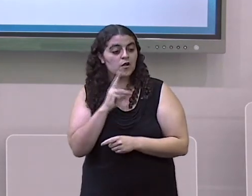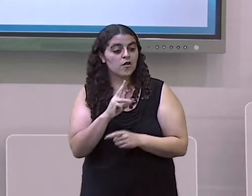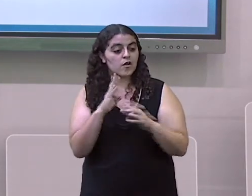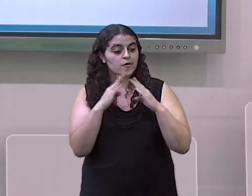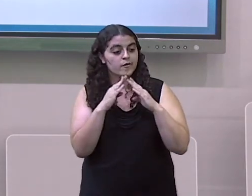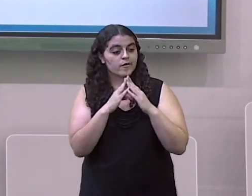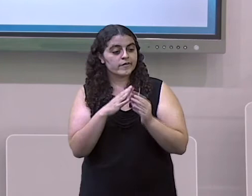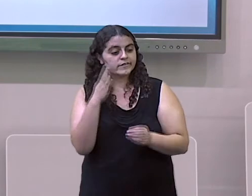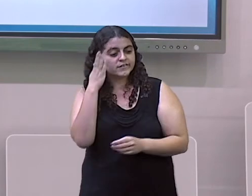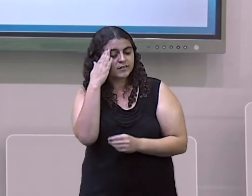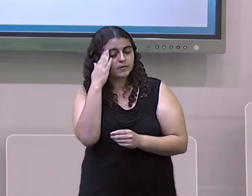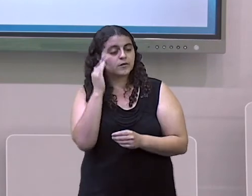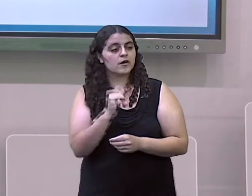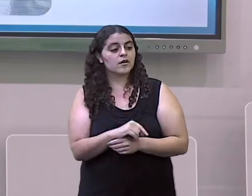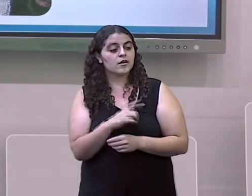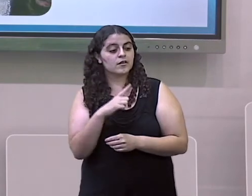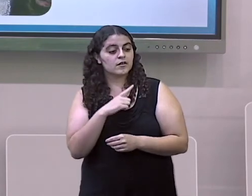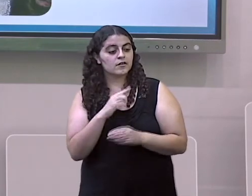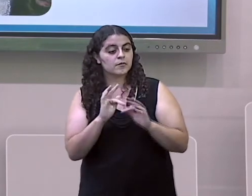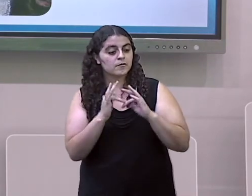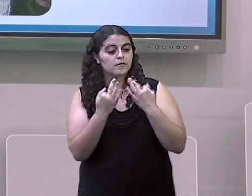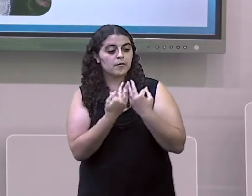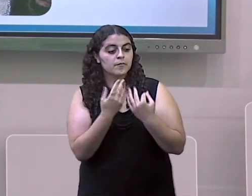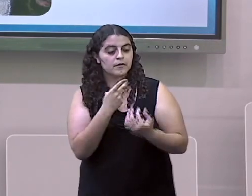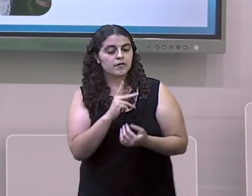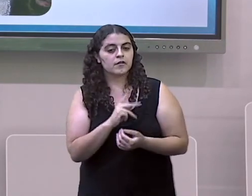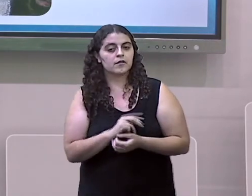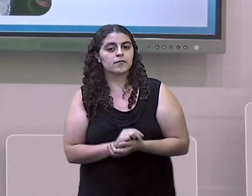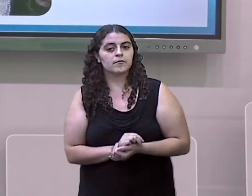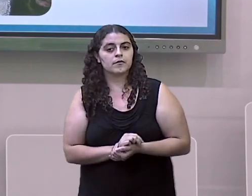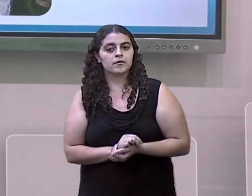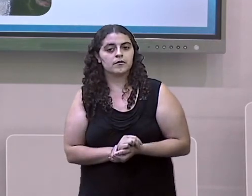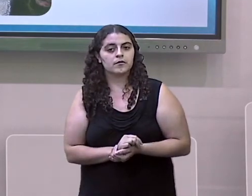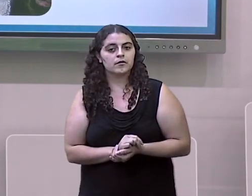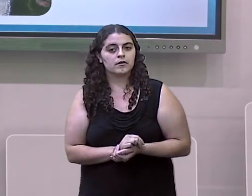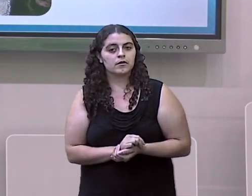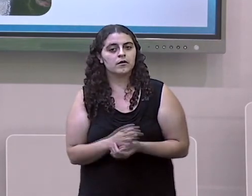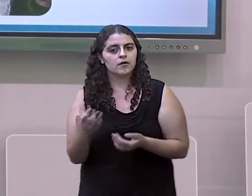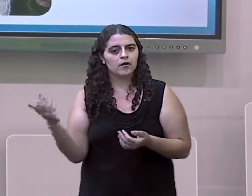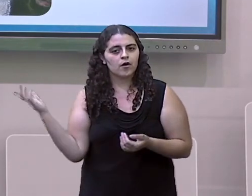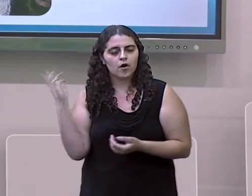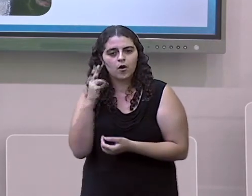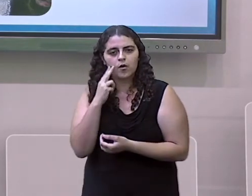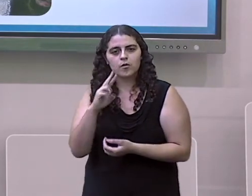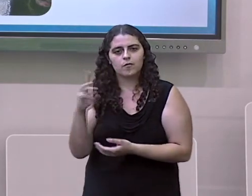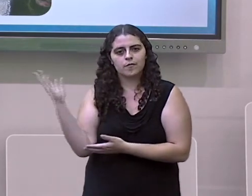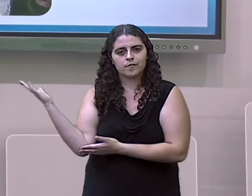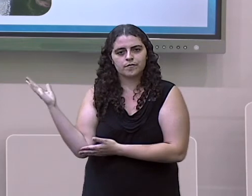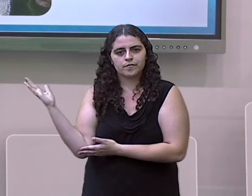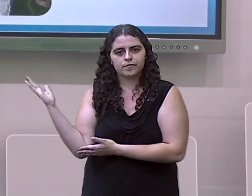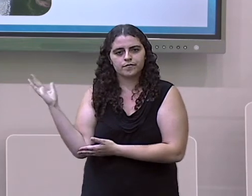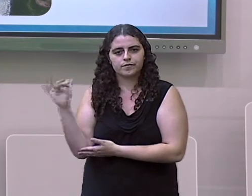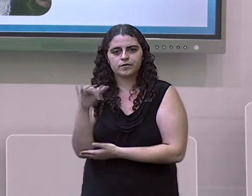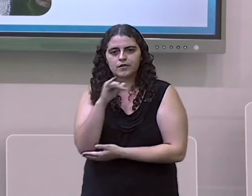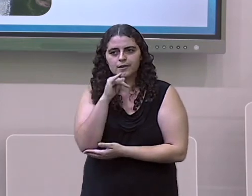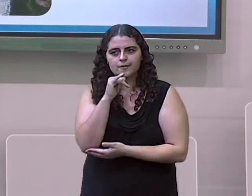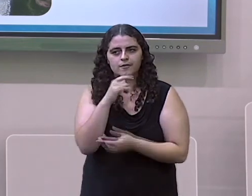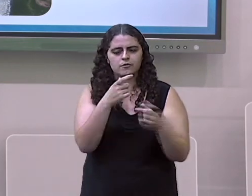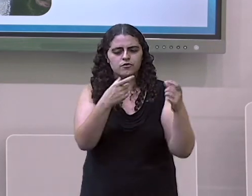local ali como uma paisagem cultural. Dos elementos que eu trouxe para vocês, imagens